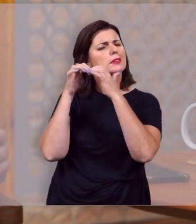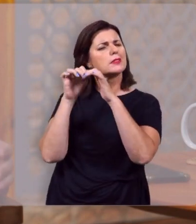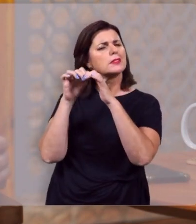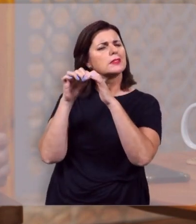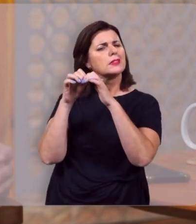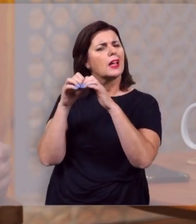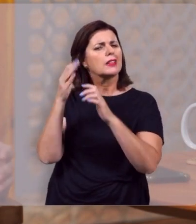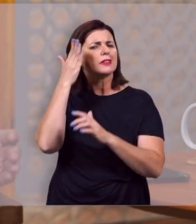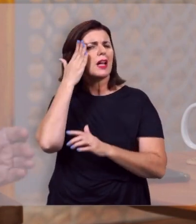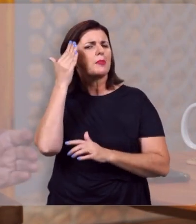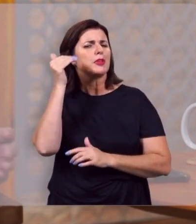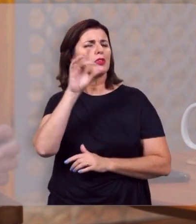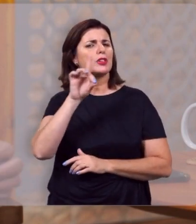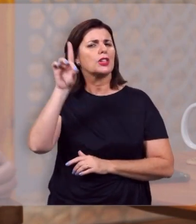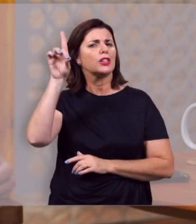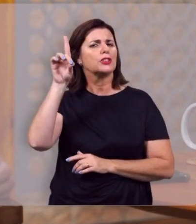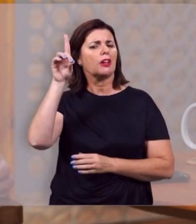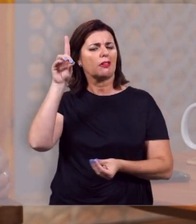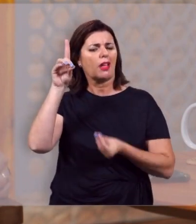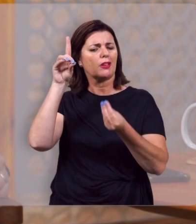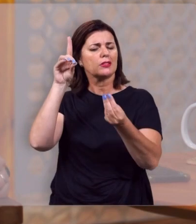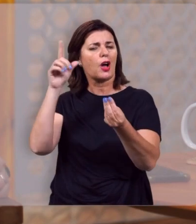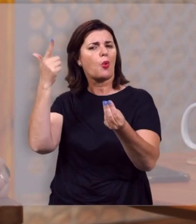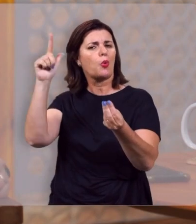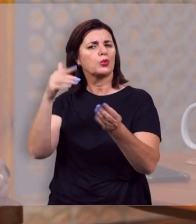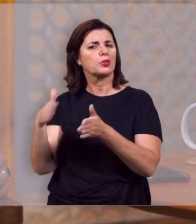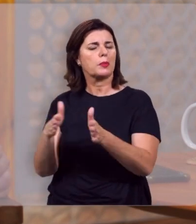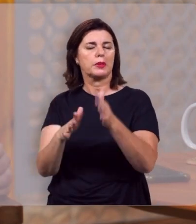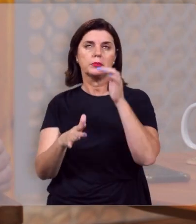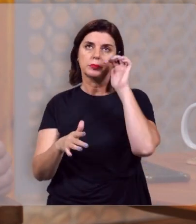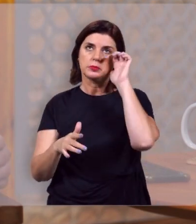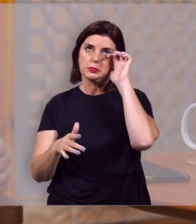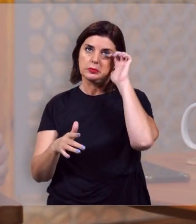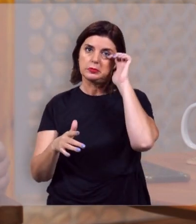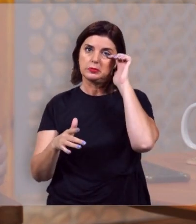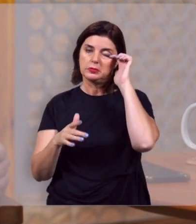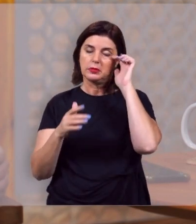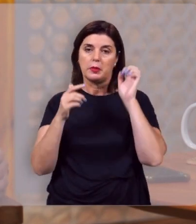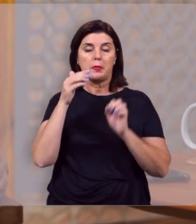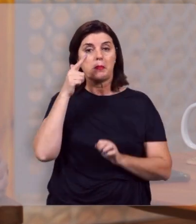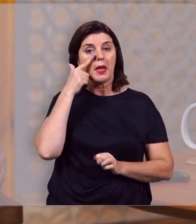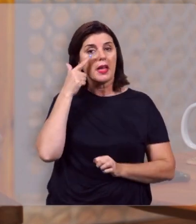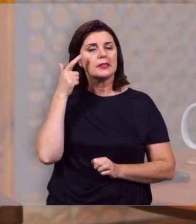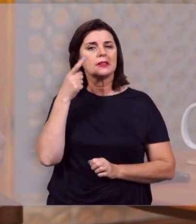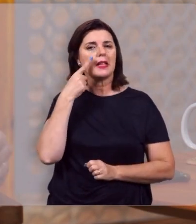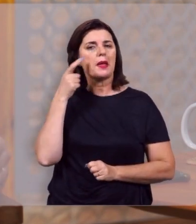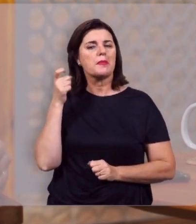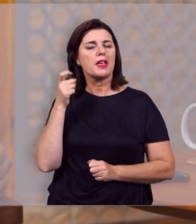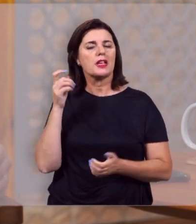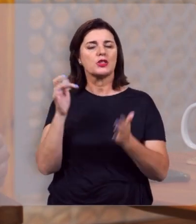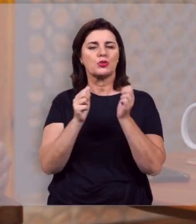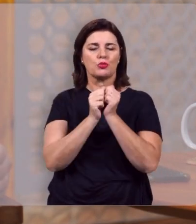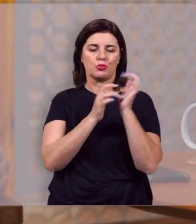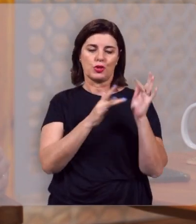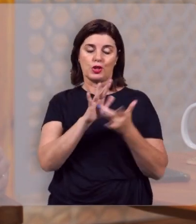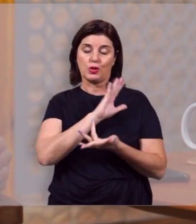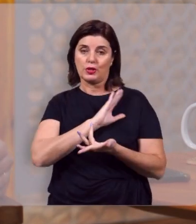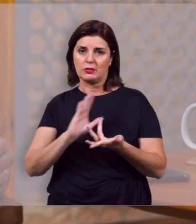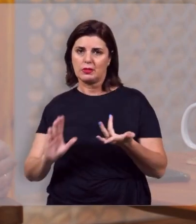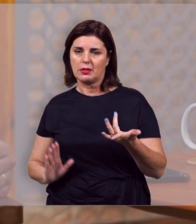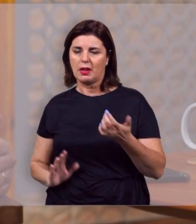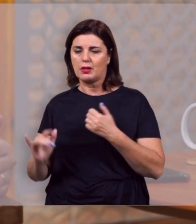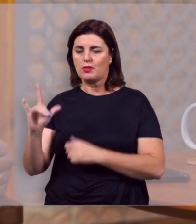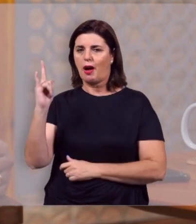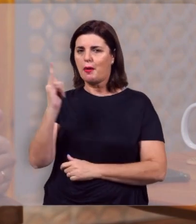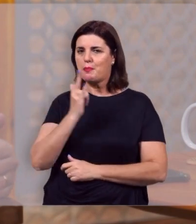que a sabedoria de Deus nos leva a um outro caminho, nos levando a perceber que em Cristo Jesus, aquele que